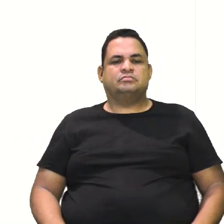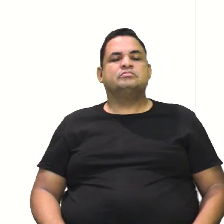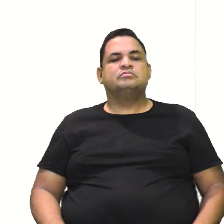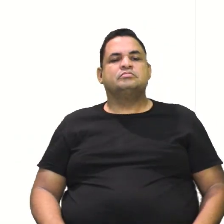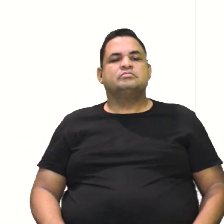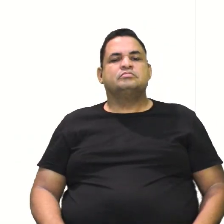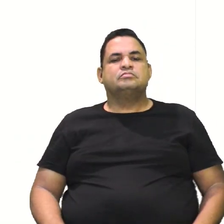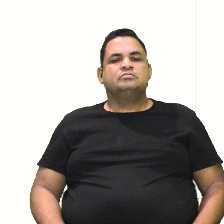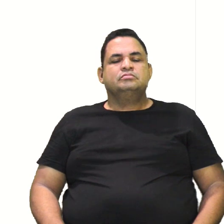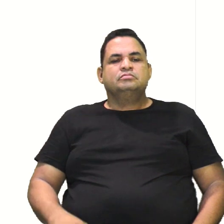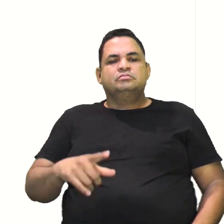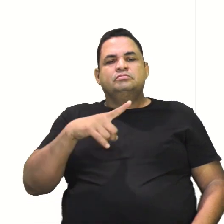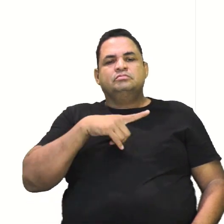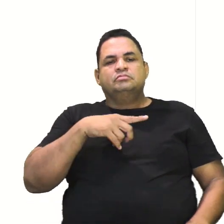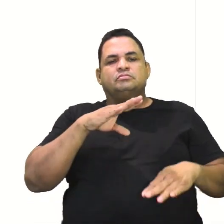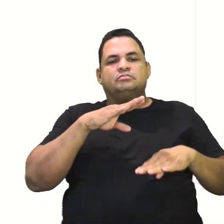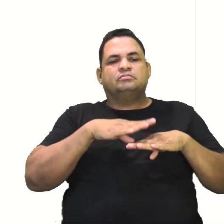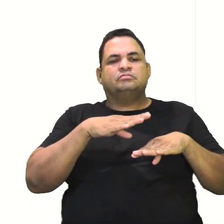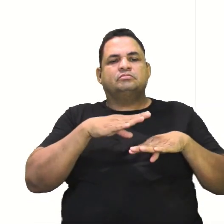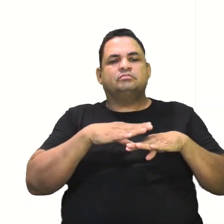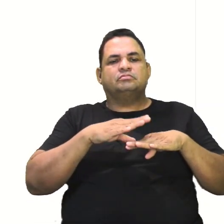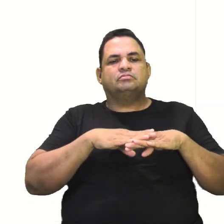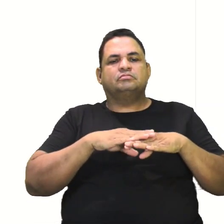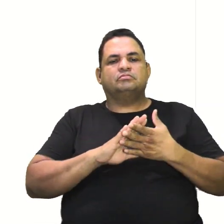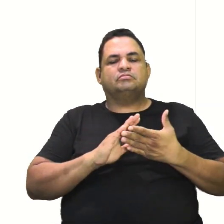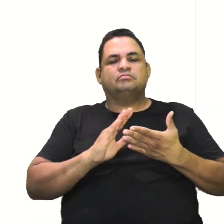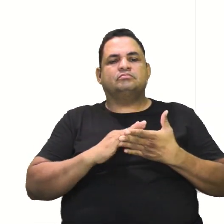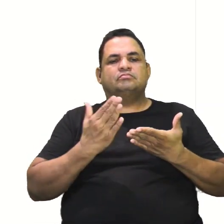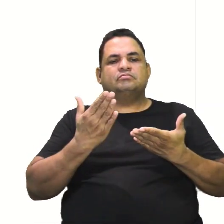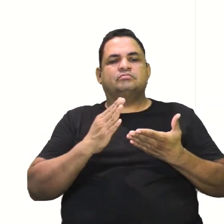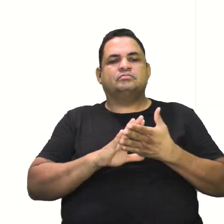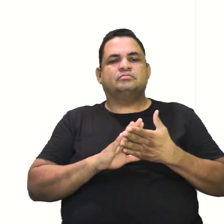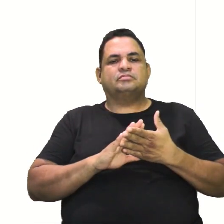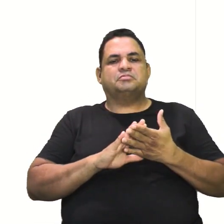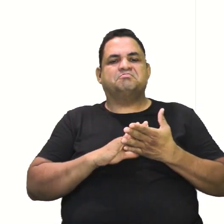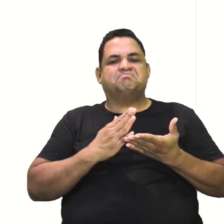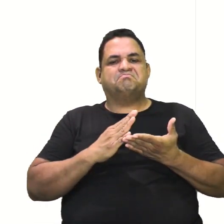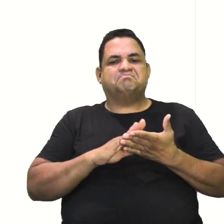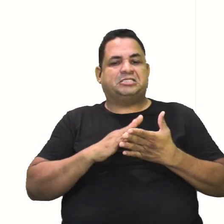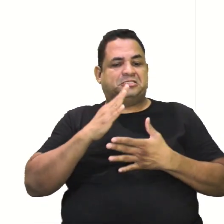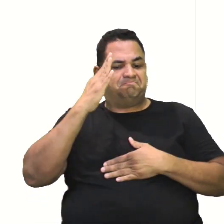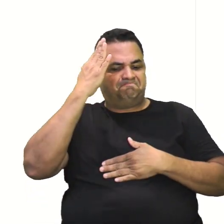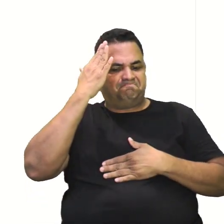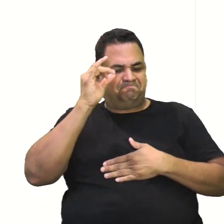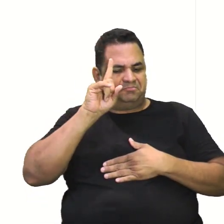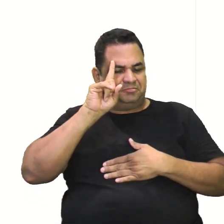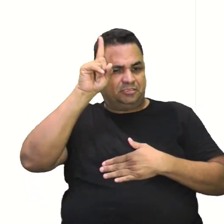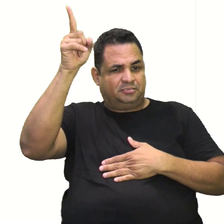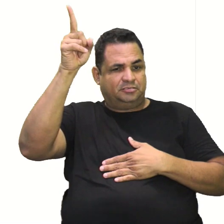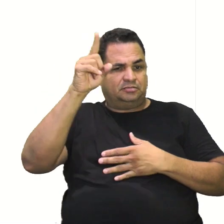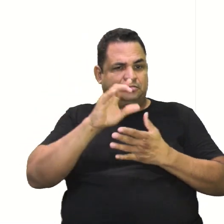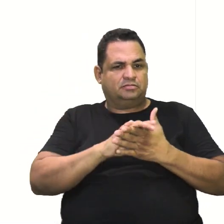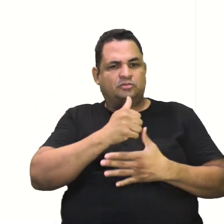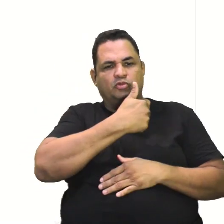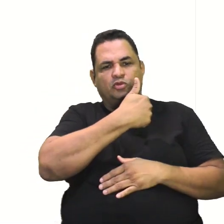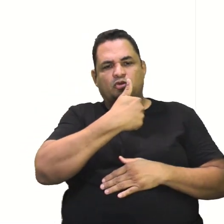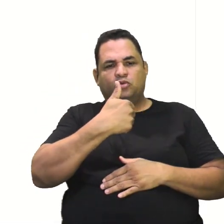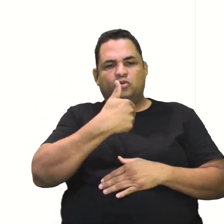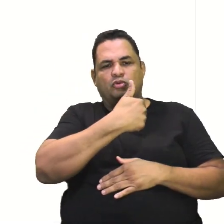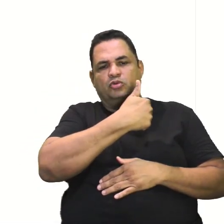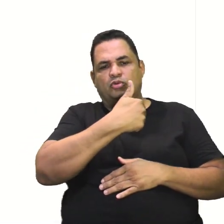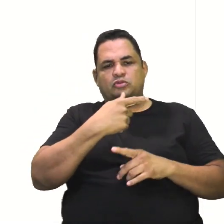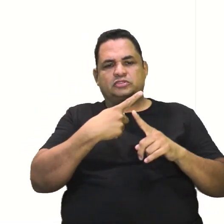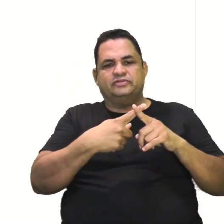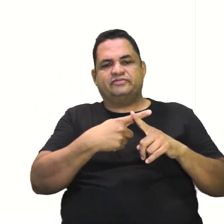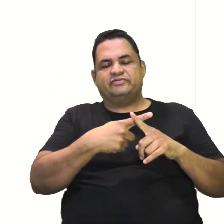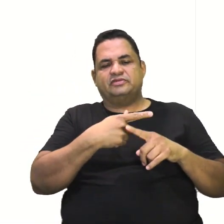na aula de hoje nós temos uma matemática genial, só para gênios. Disse que 11 vezes